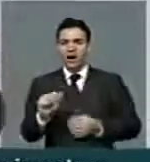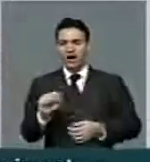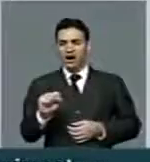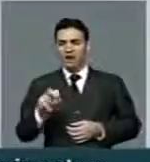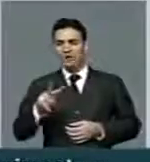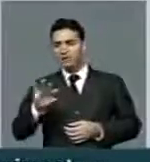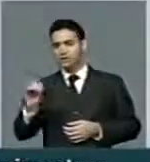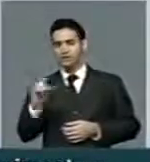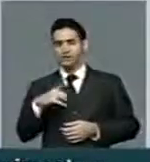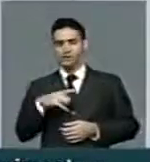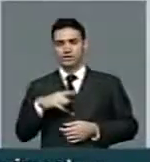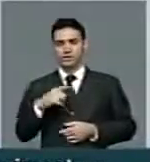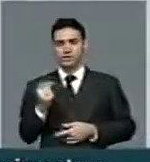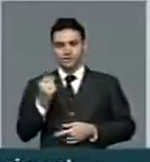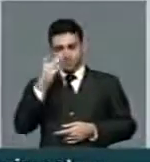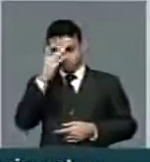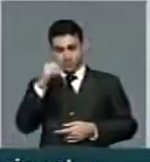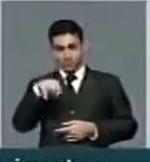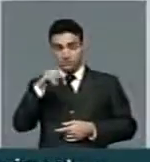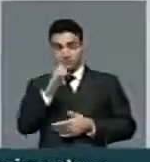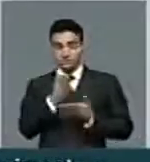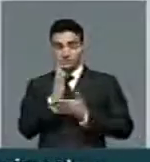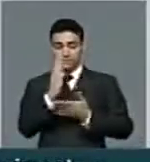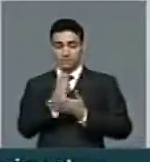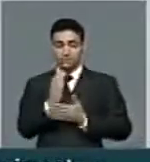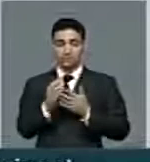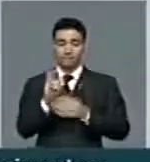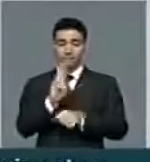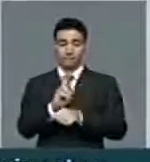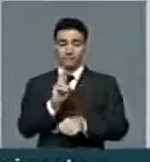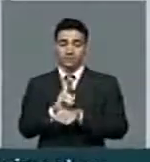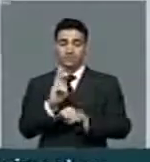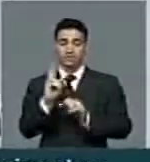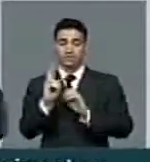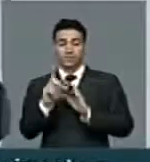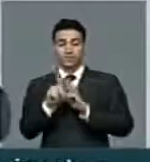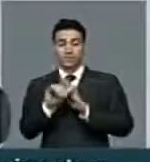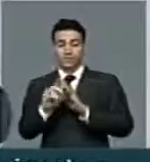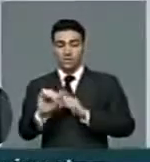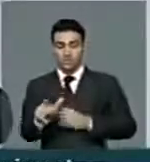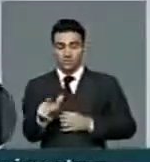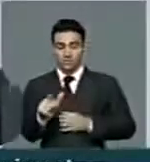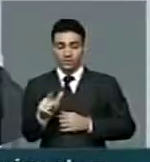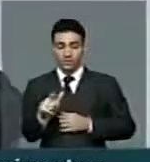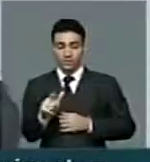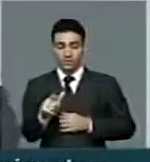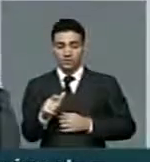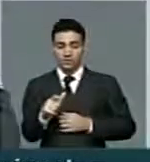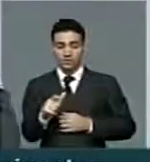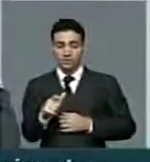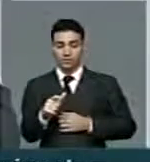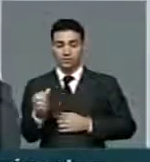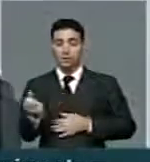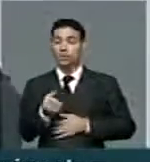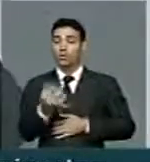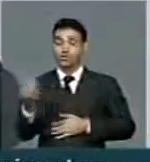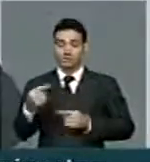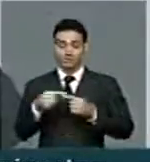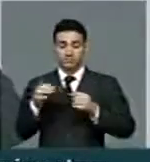existe em relação àquilo que os senhores aprovaram, a PP, reserva legal e uso restrito, quantos estão